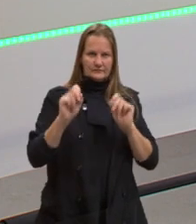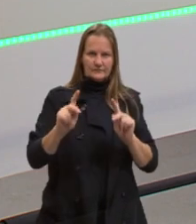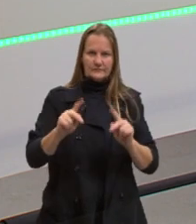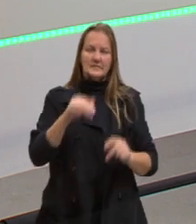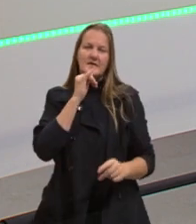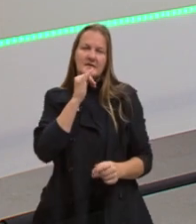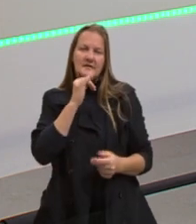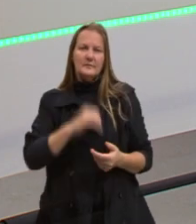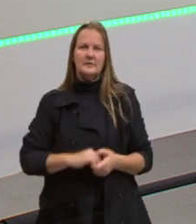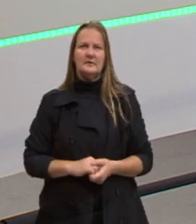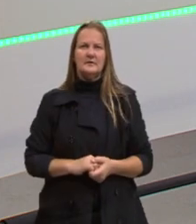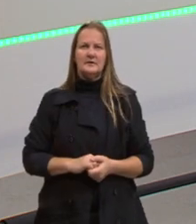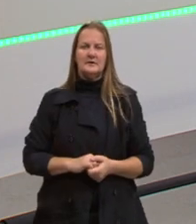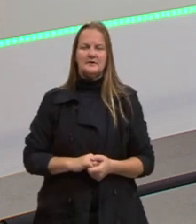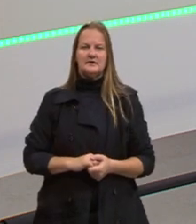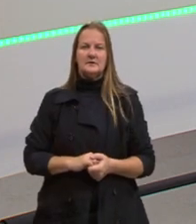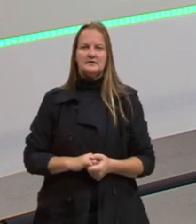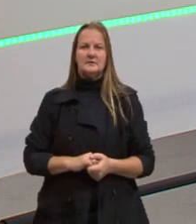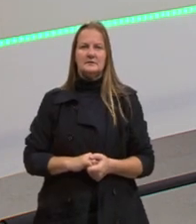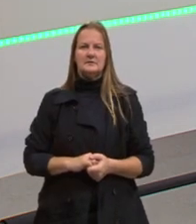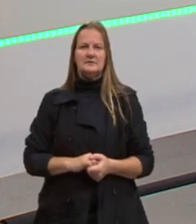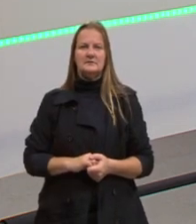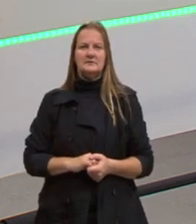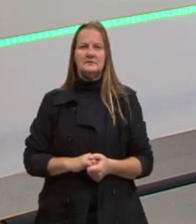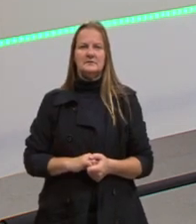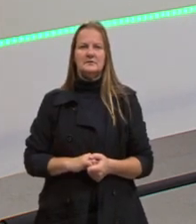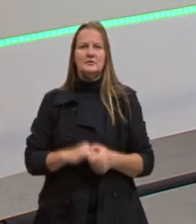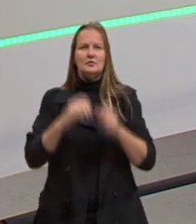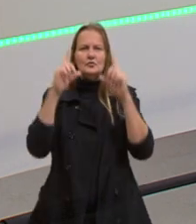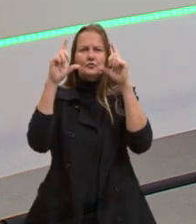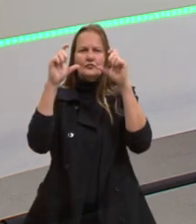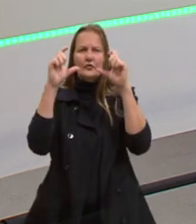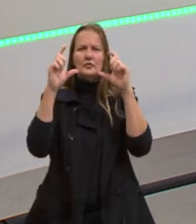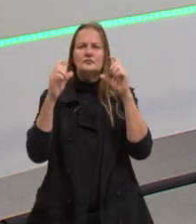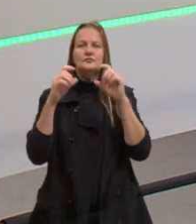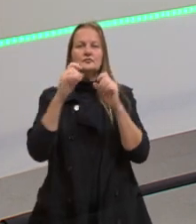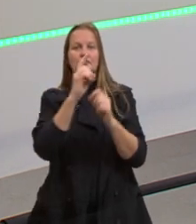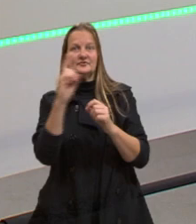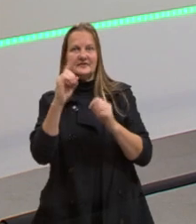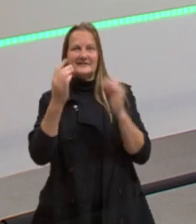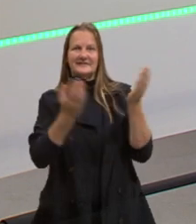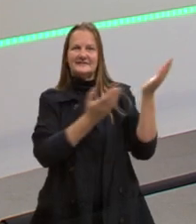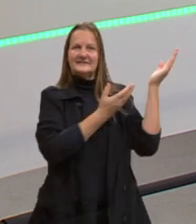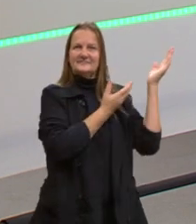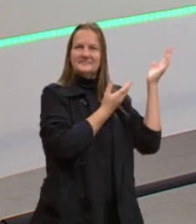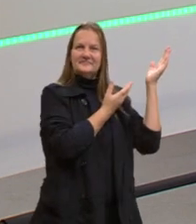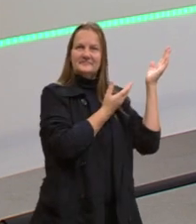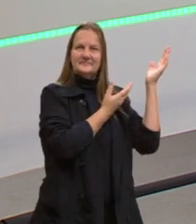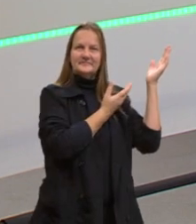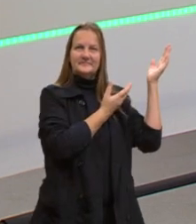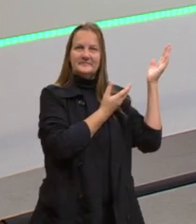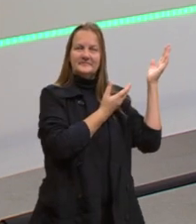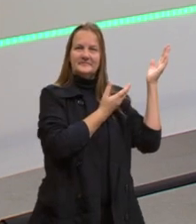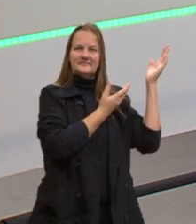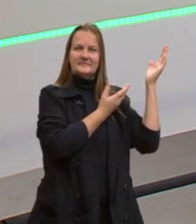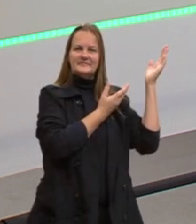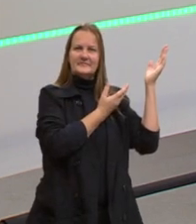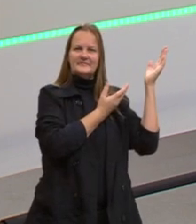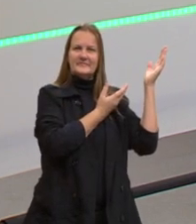por exemplo Então já na imagem do lado direito nós temos Então